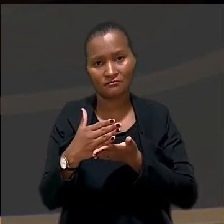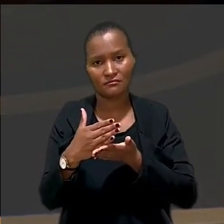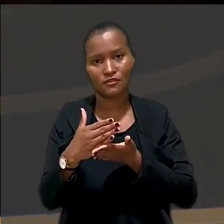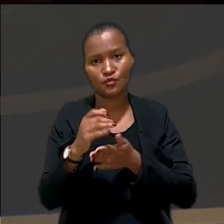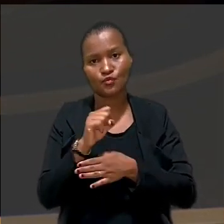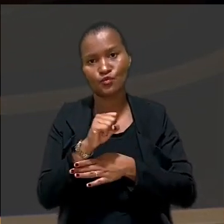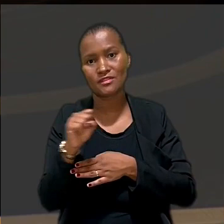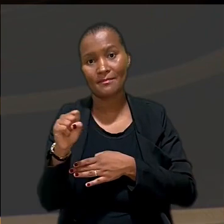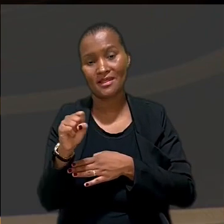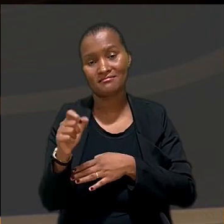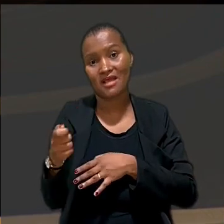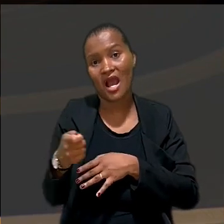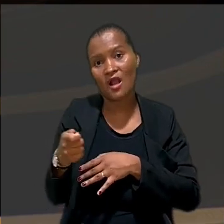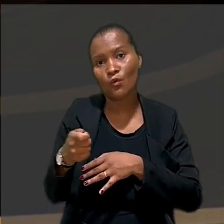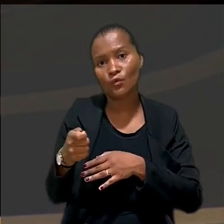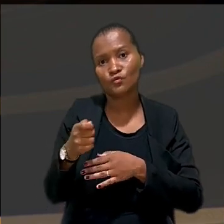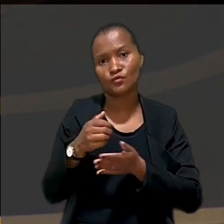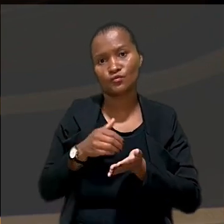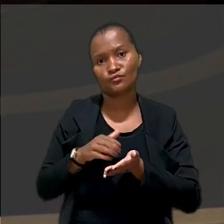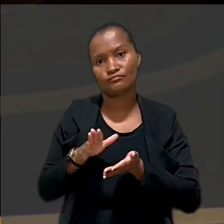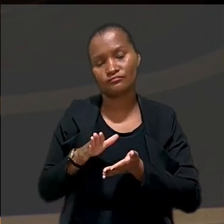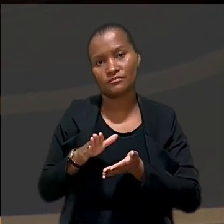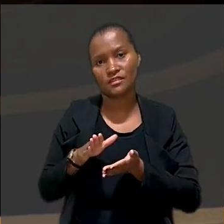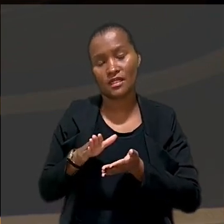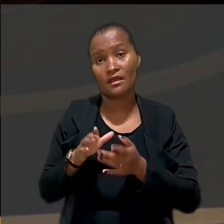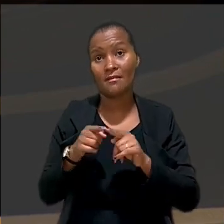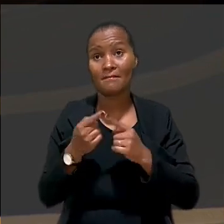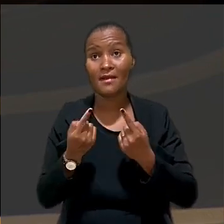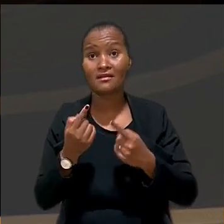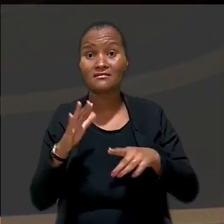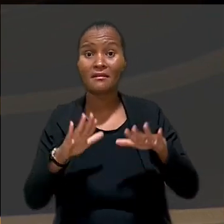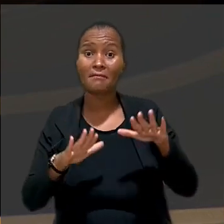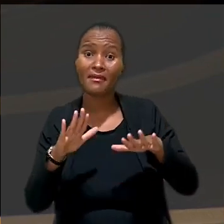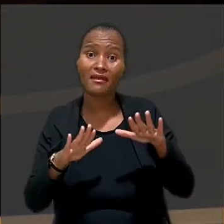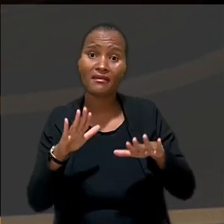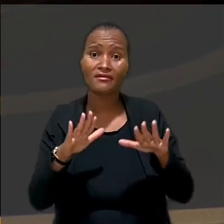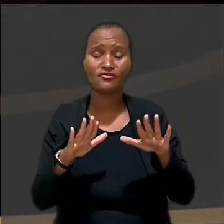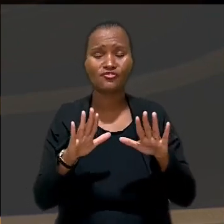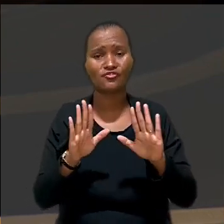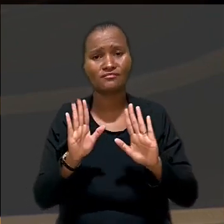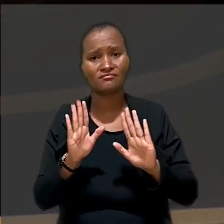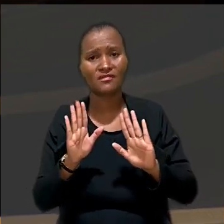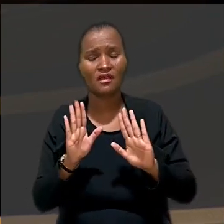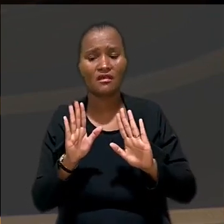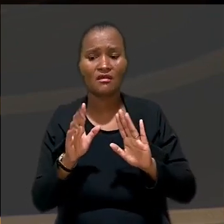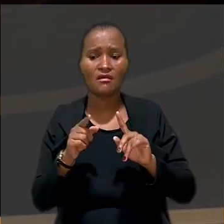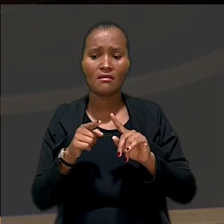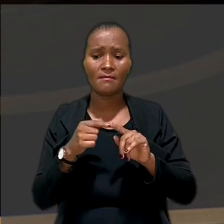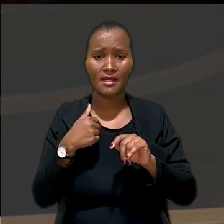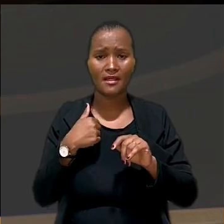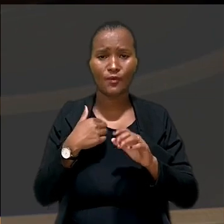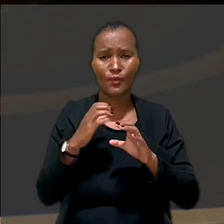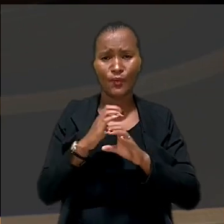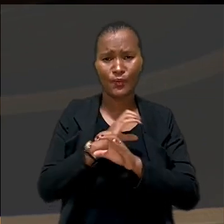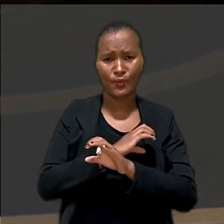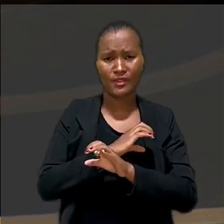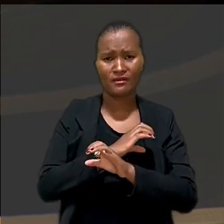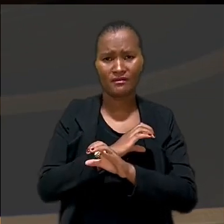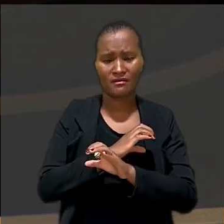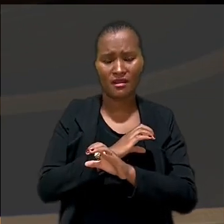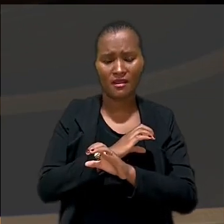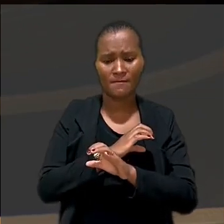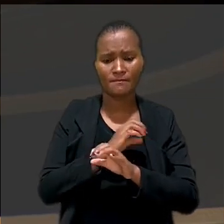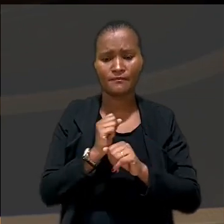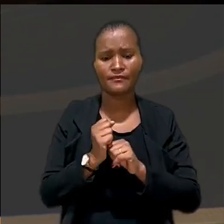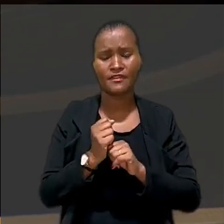no início mesmo do semestre, que foi em agosto a dispensa. Mas depende da denominação que se dá. Então, para eu concluir